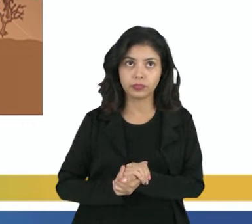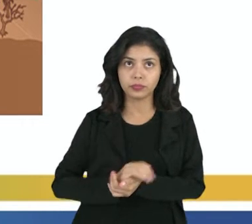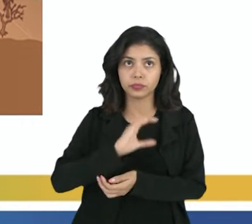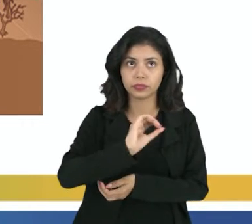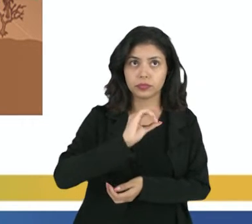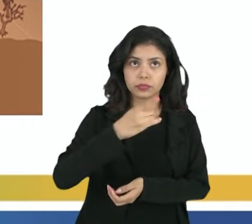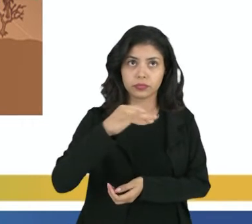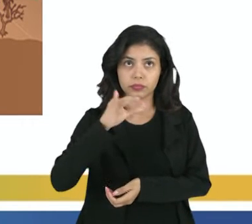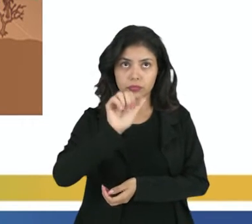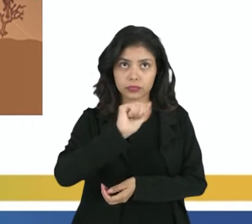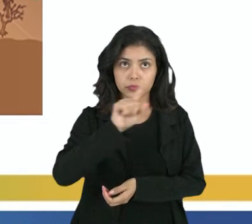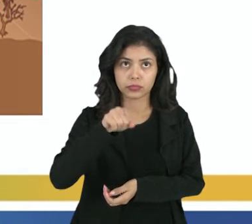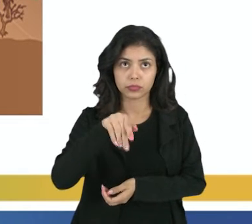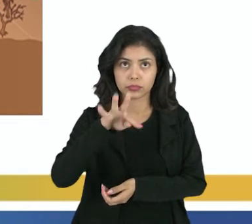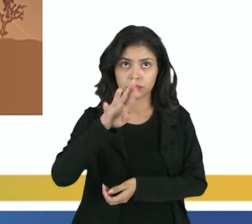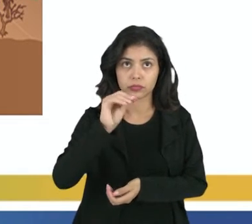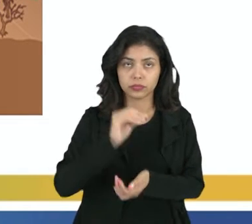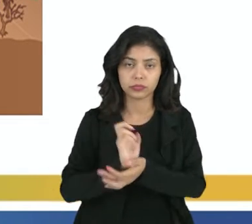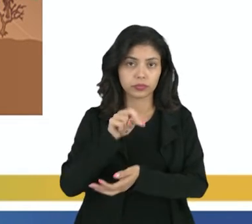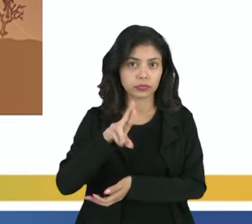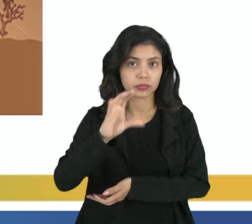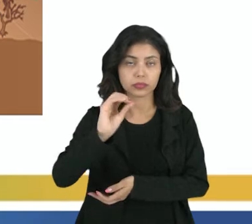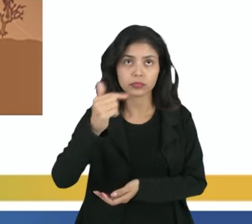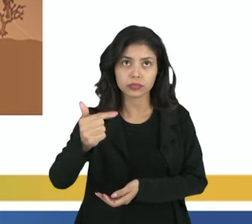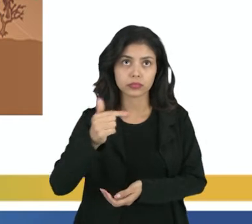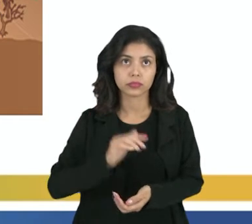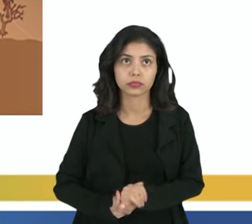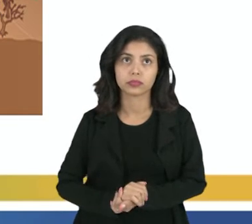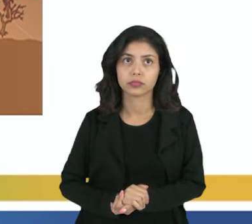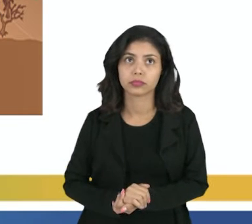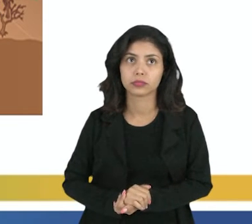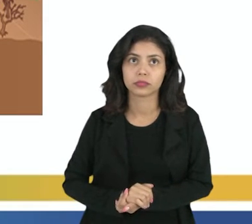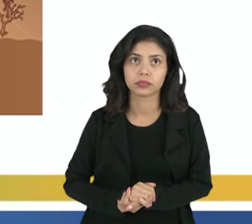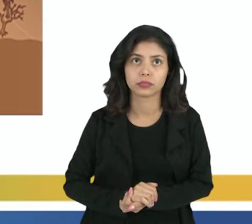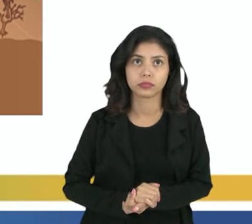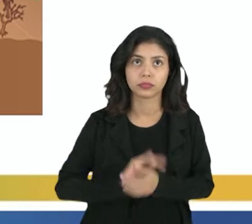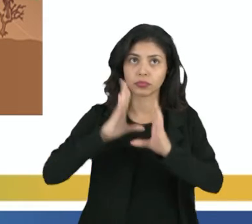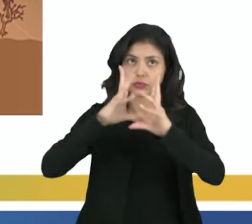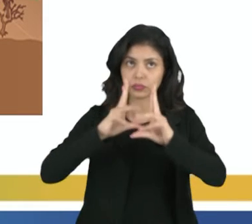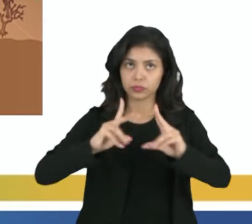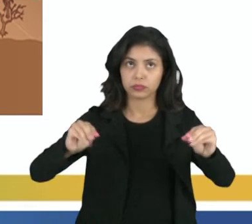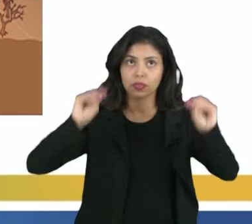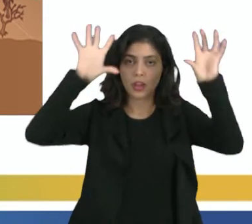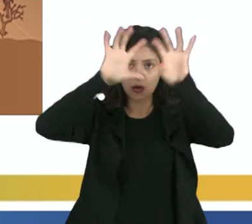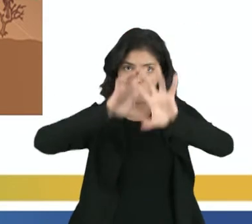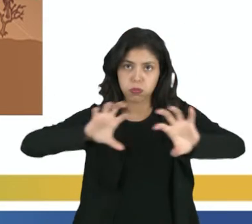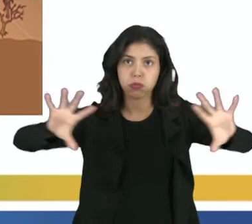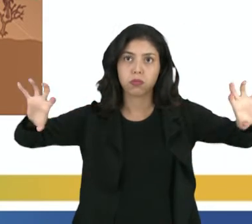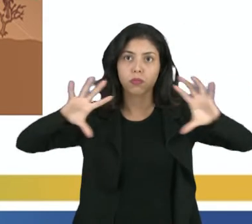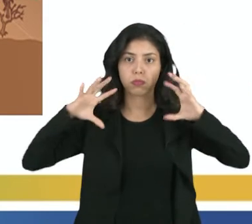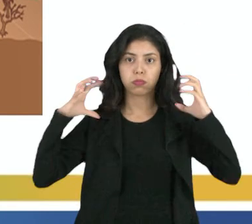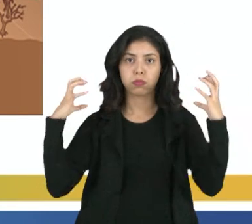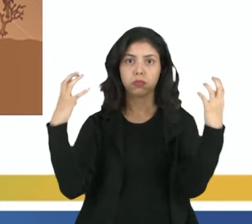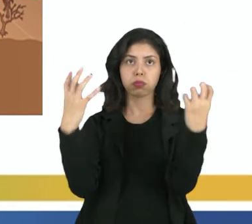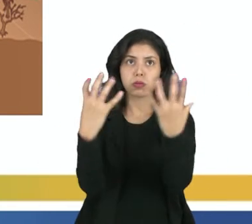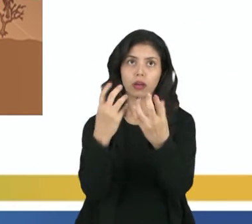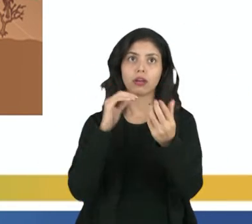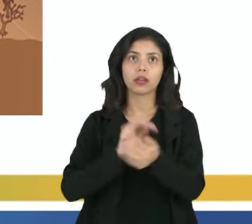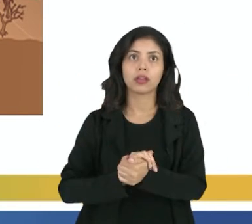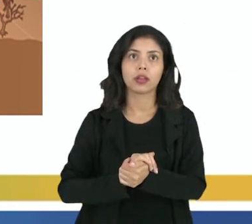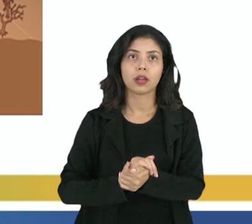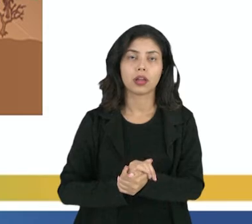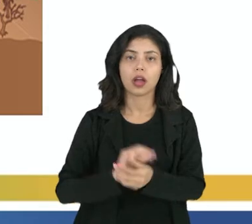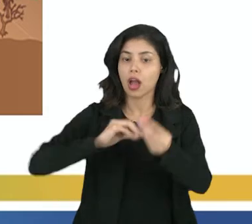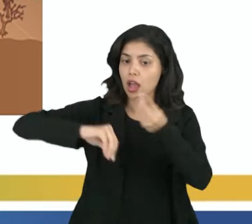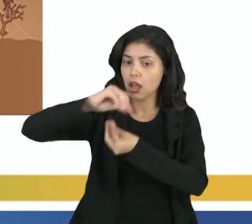azoto que o óxido de oxigênio hidrogênio ele se dissolvem nas nuvens reage